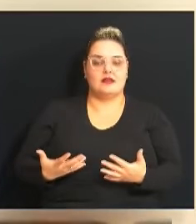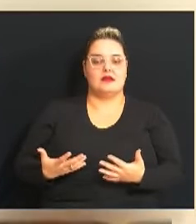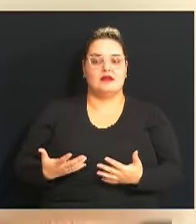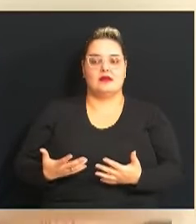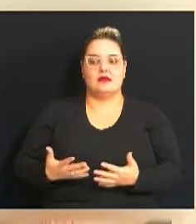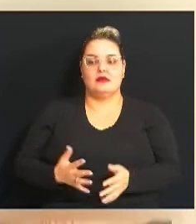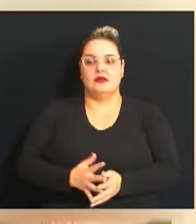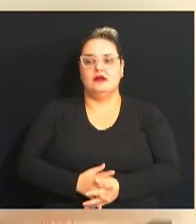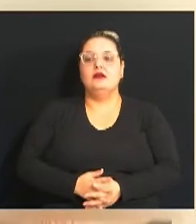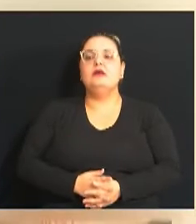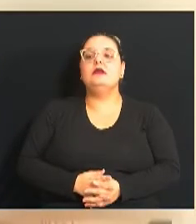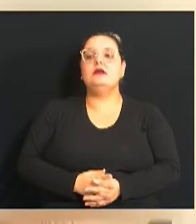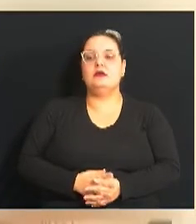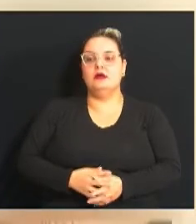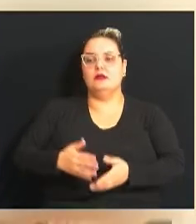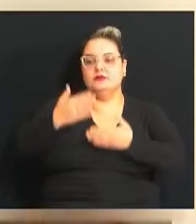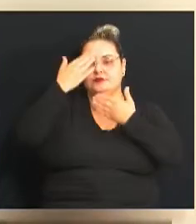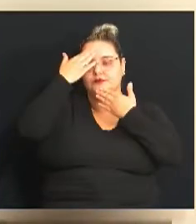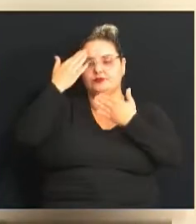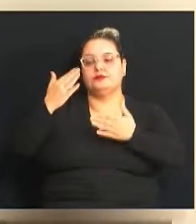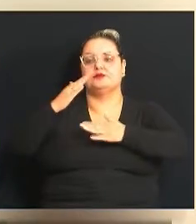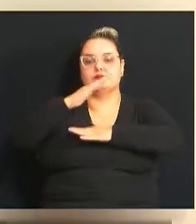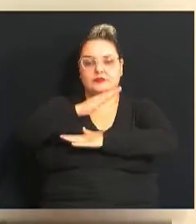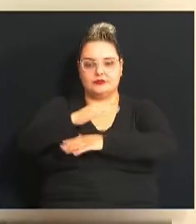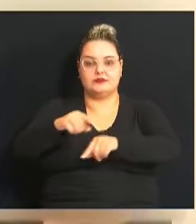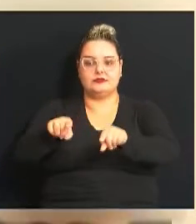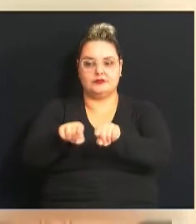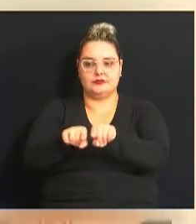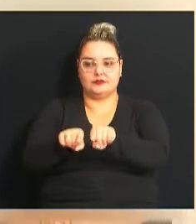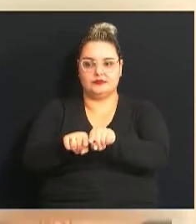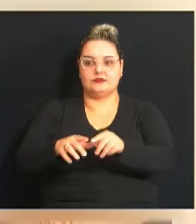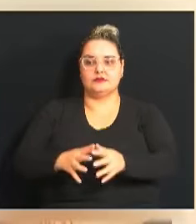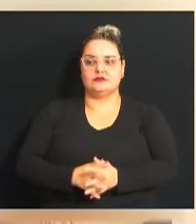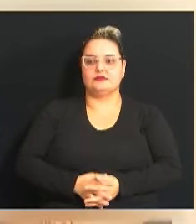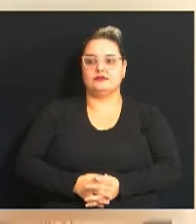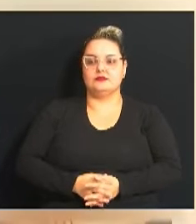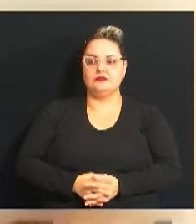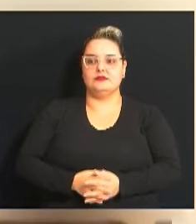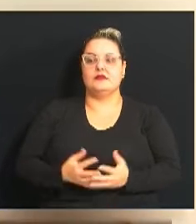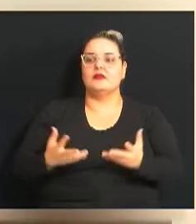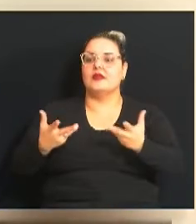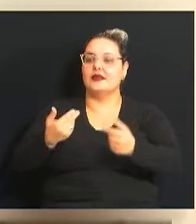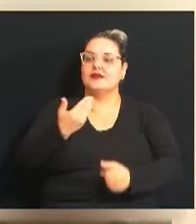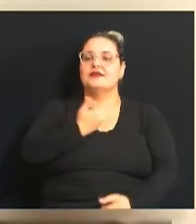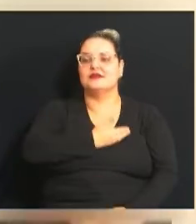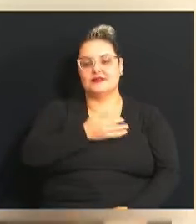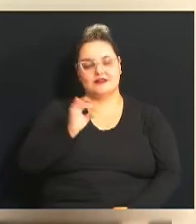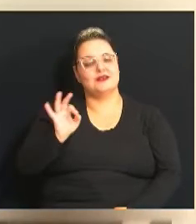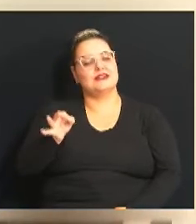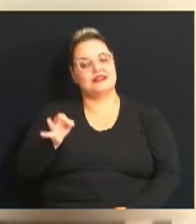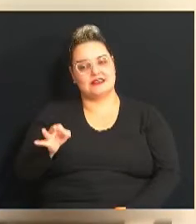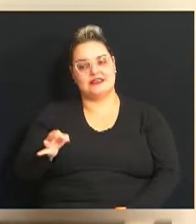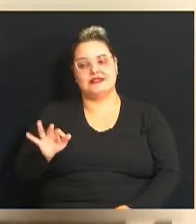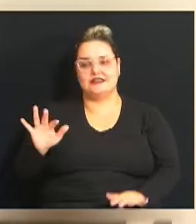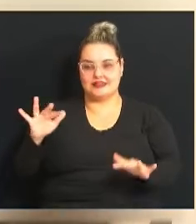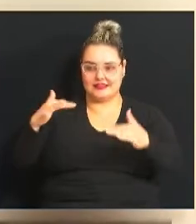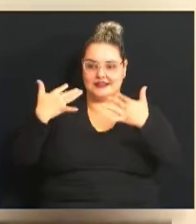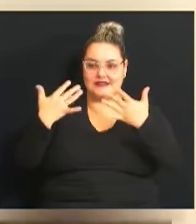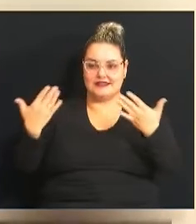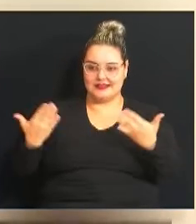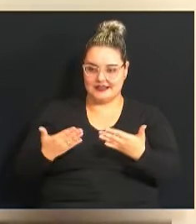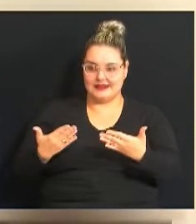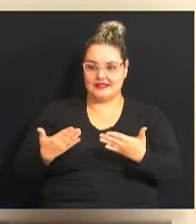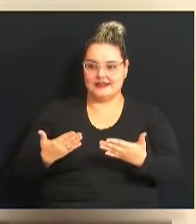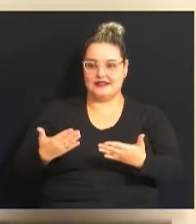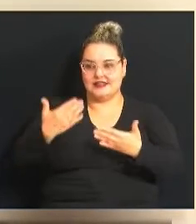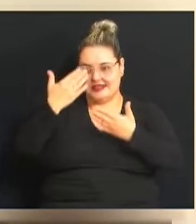Eu quero agradecer à Câmara Municipal também e a todos os meus amigos que eu tenho certeza que estão assistindo agora. Meu